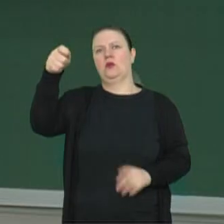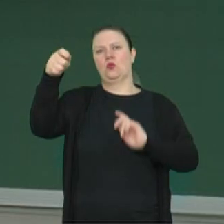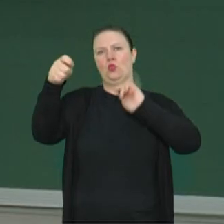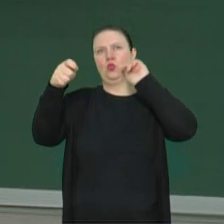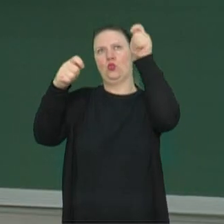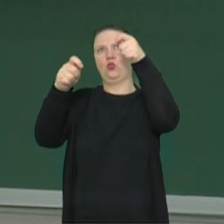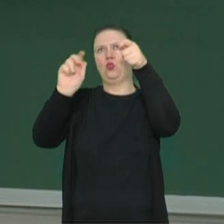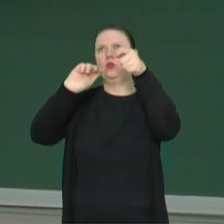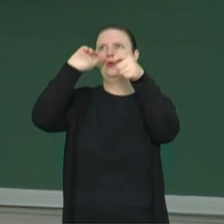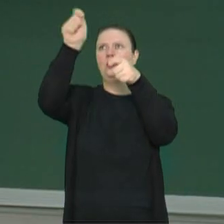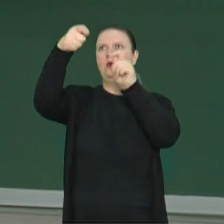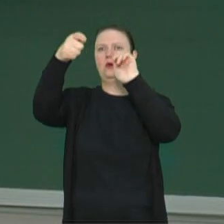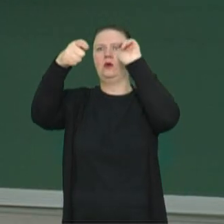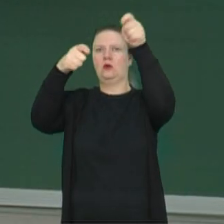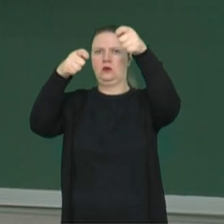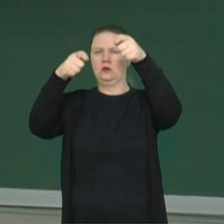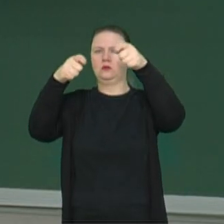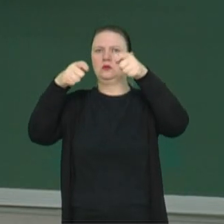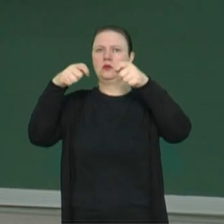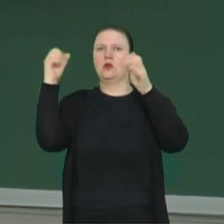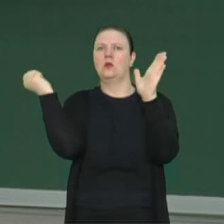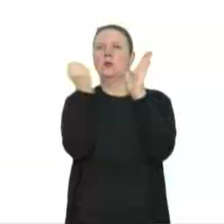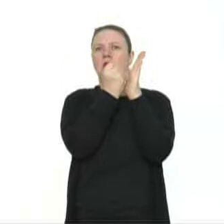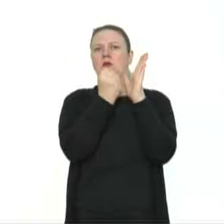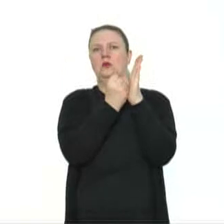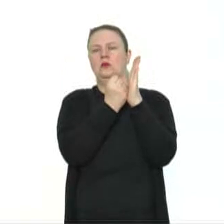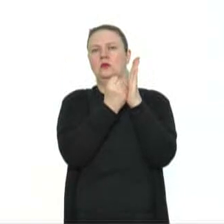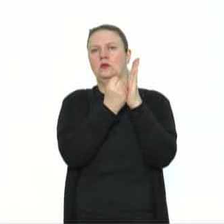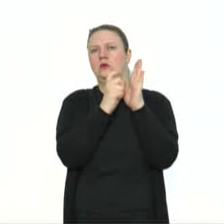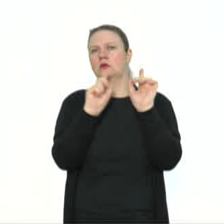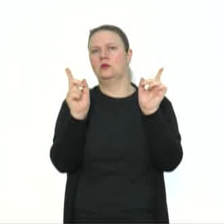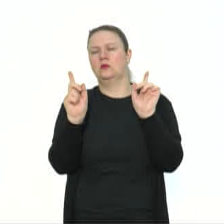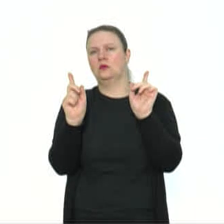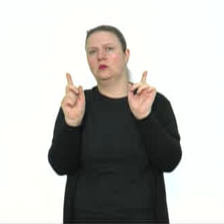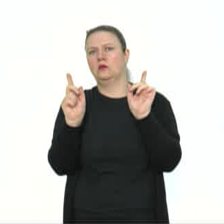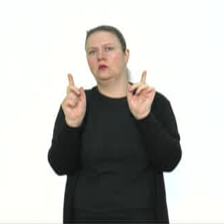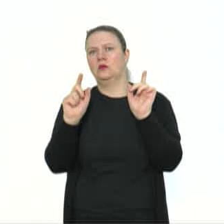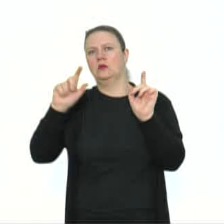outro espaço, nessa outra marca que tem aqui, né? Nesse outro mosquetão que tem ali,